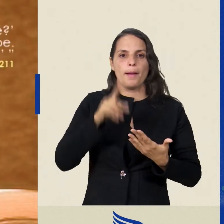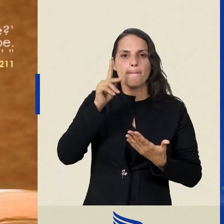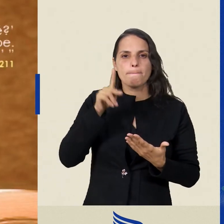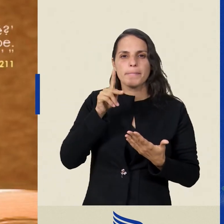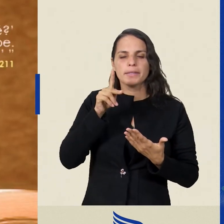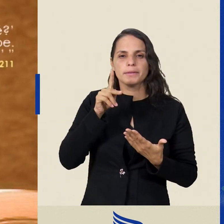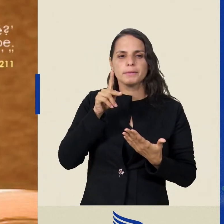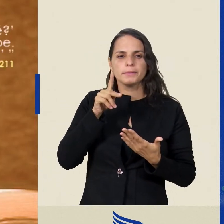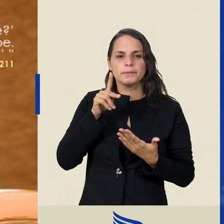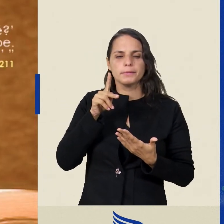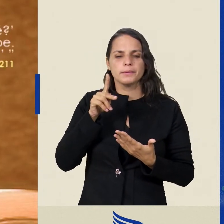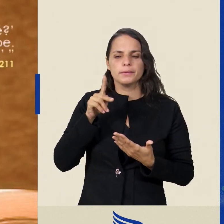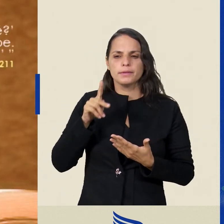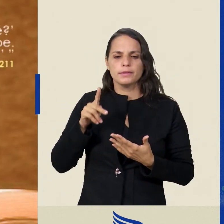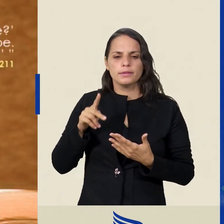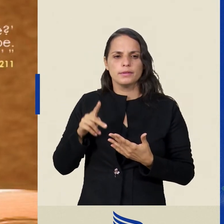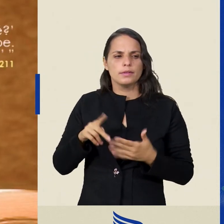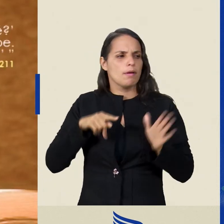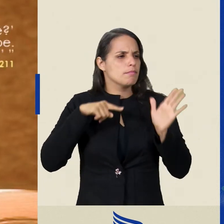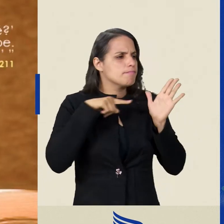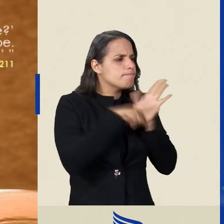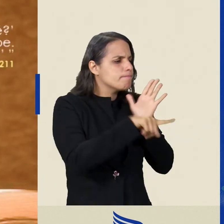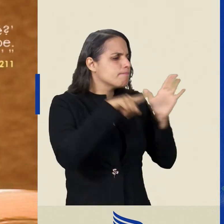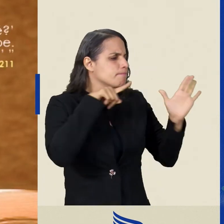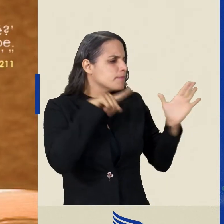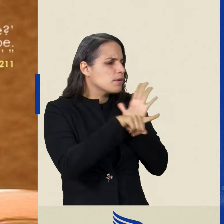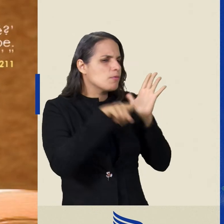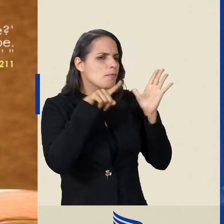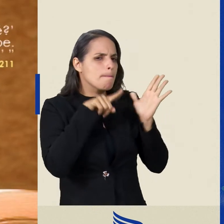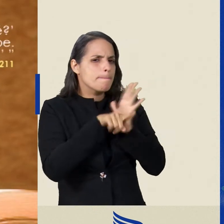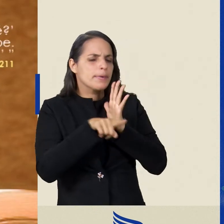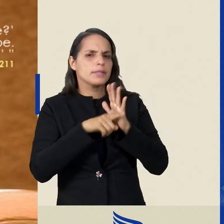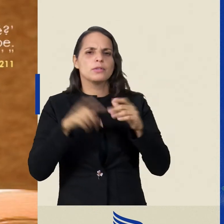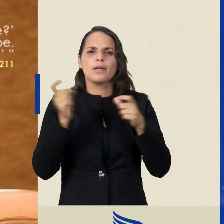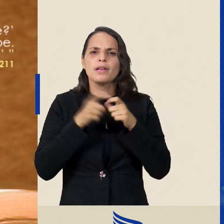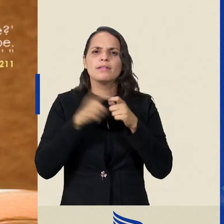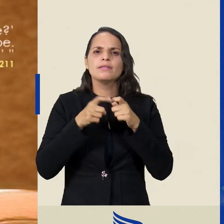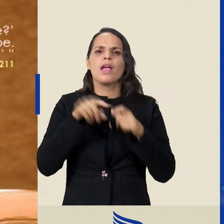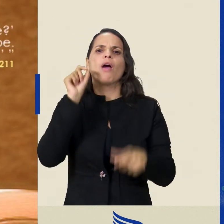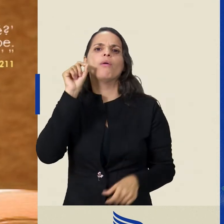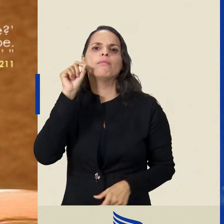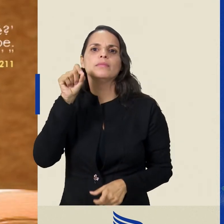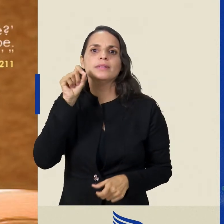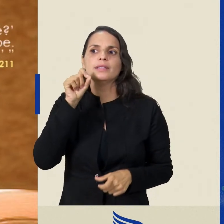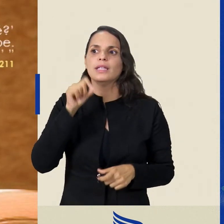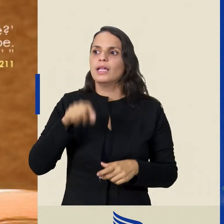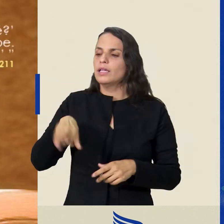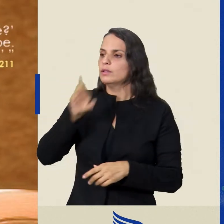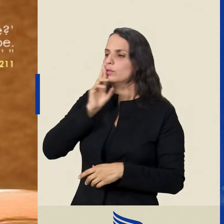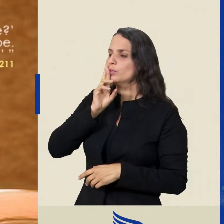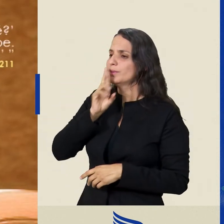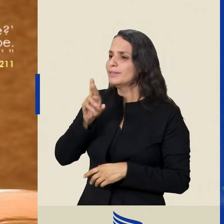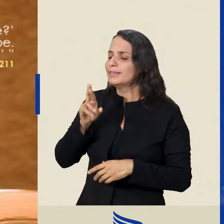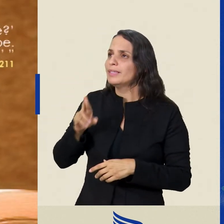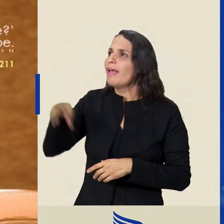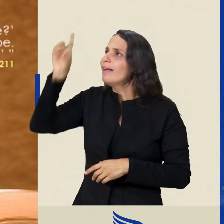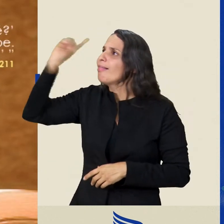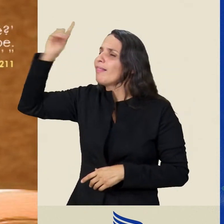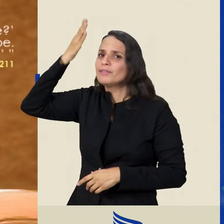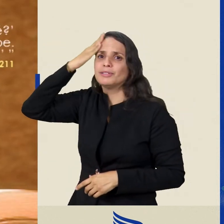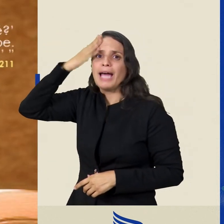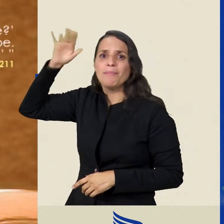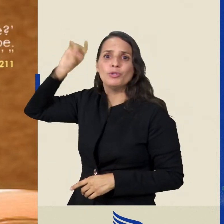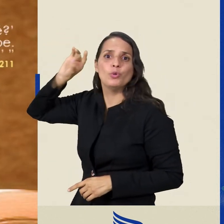porta fizeram indagações: "Doutor, o que é?" Ele respondeu: "Só Deus o